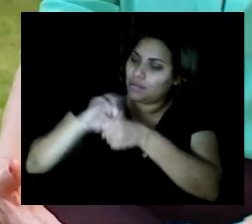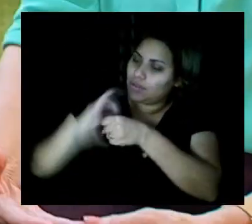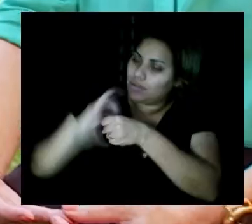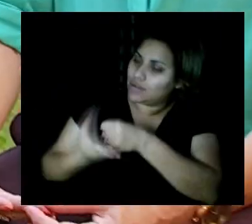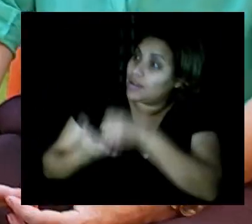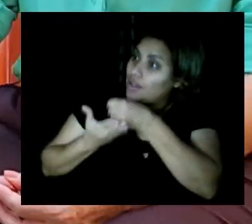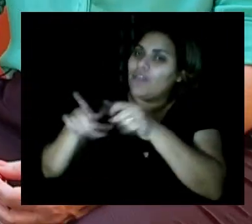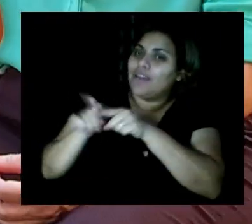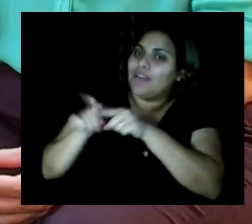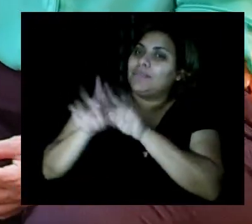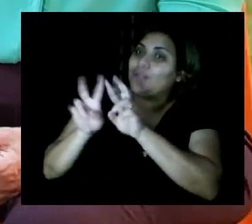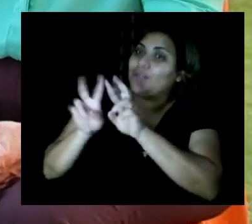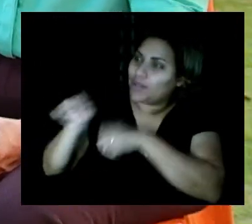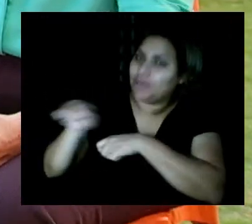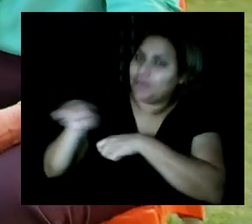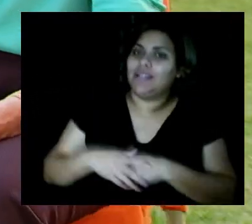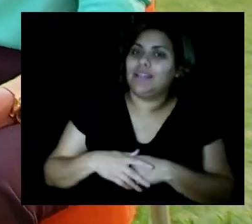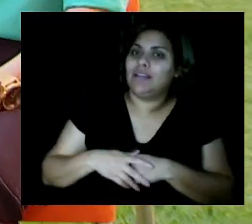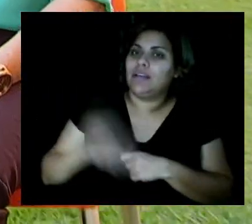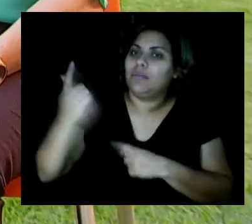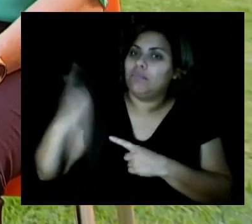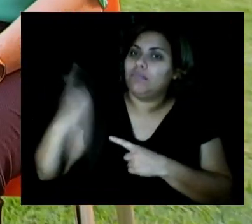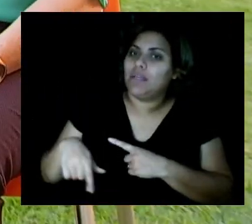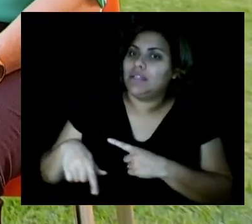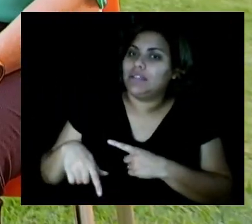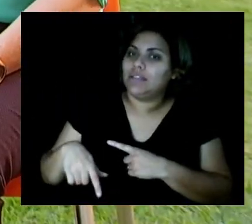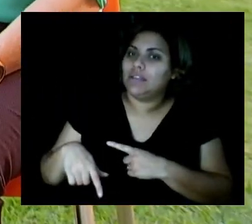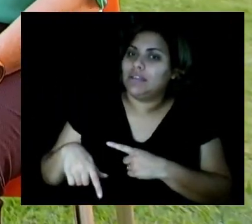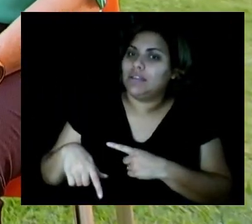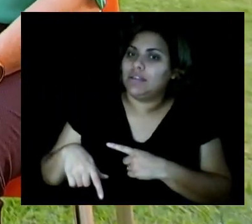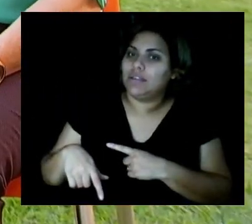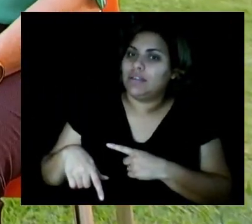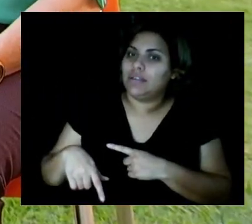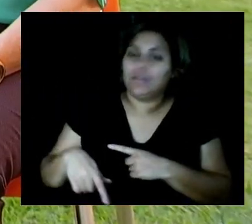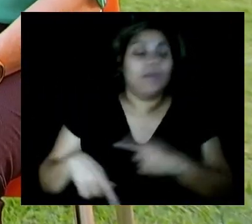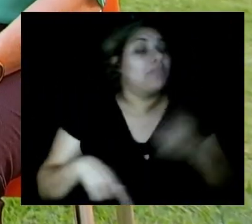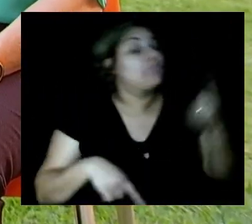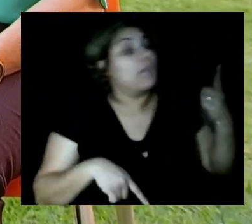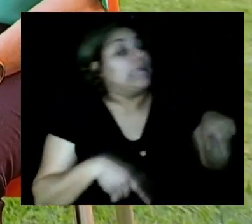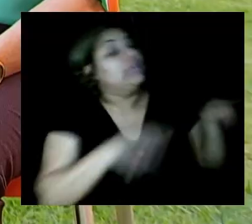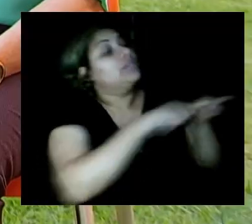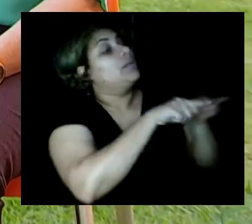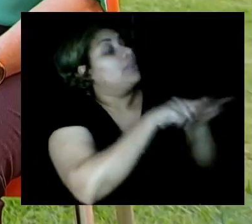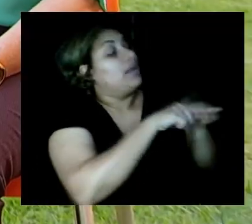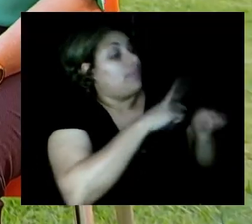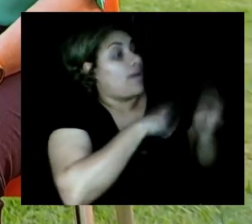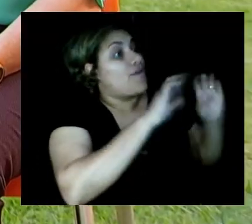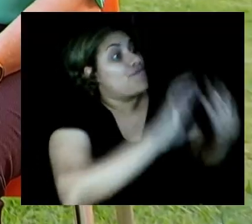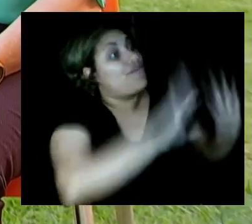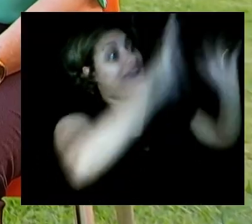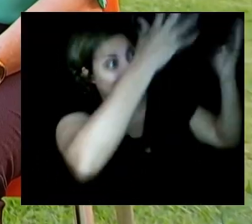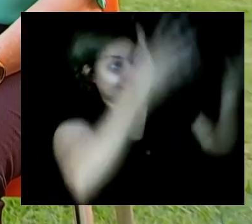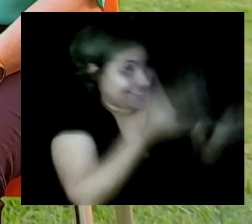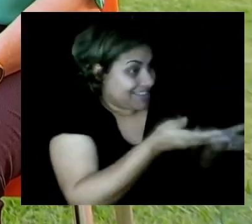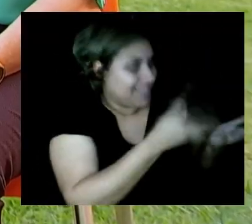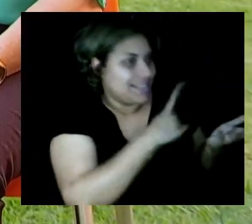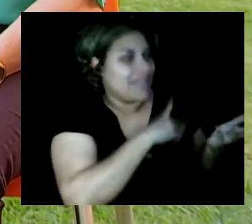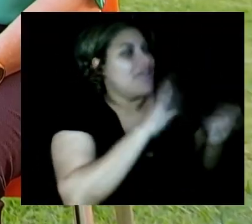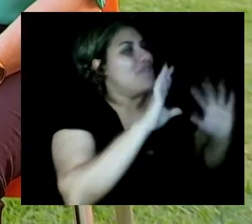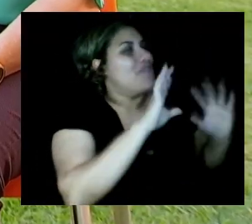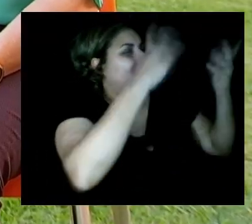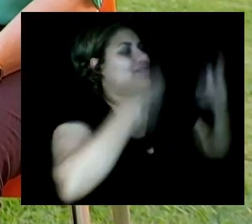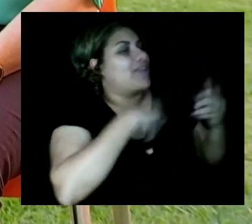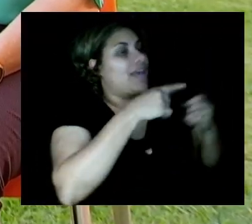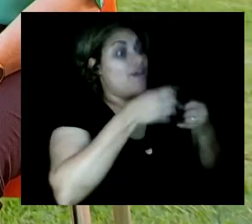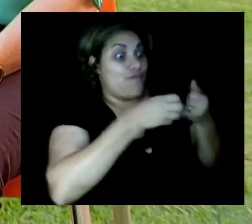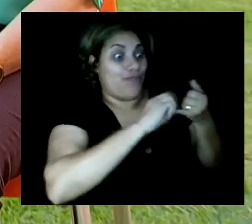né? Sim. E além disso, também nós temos as festas, né? Tivemos agora a feijoada, agora em abril, e